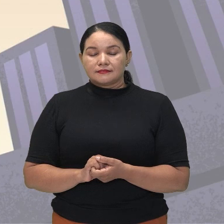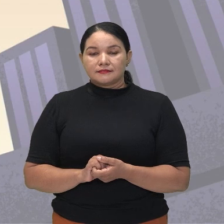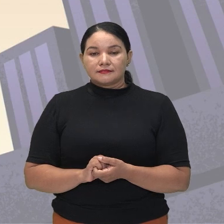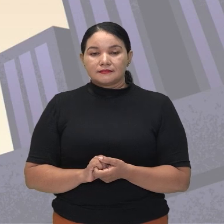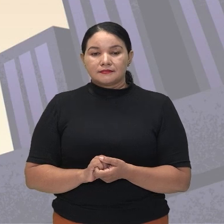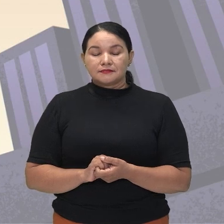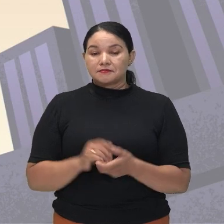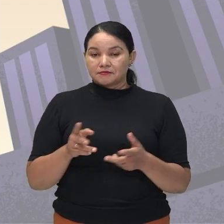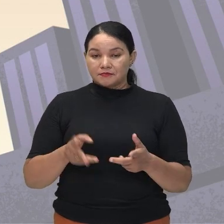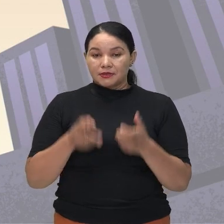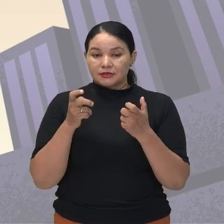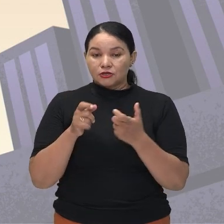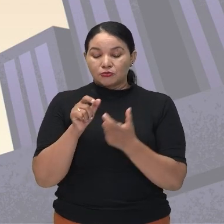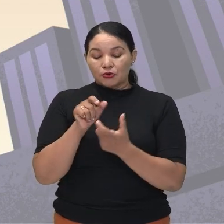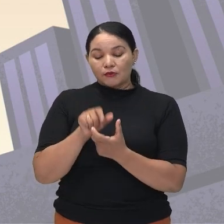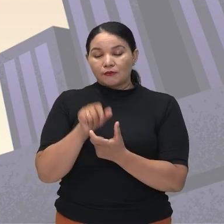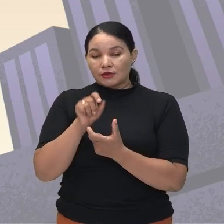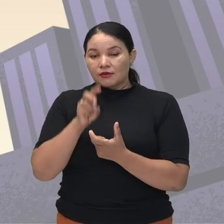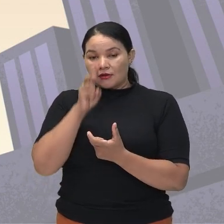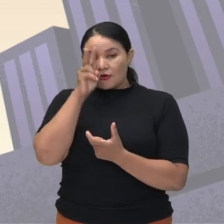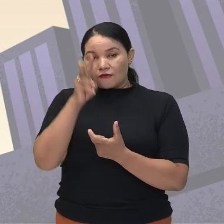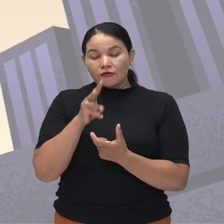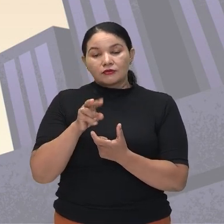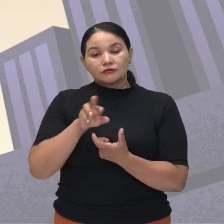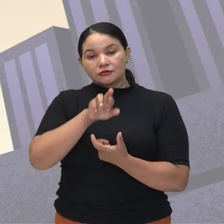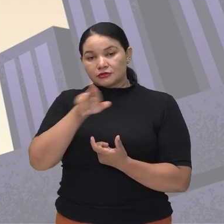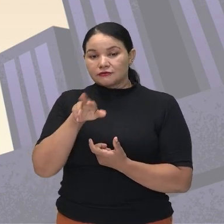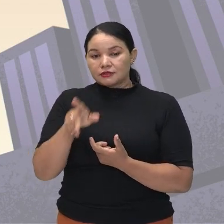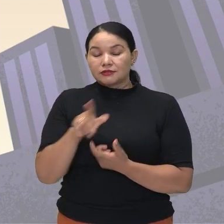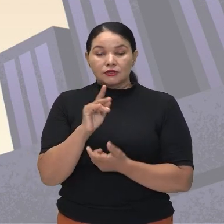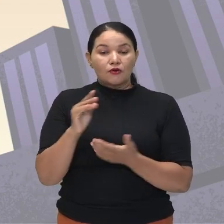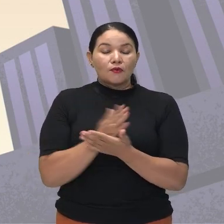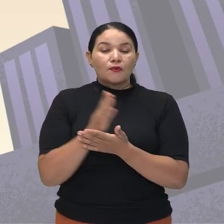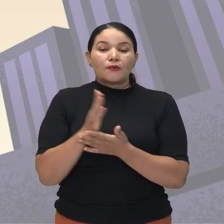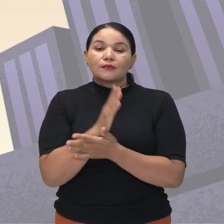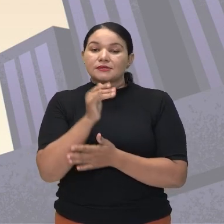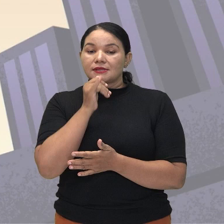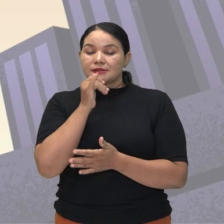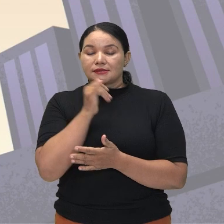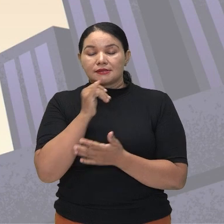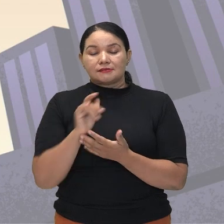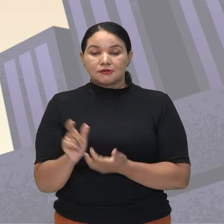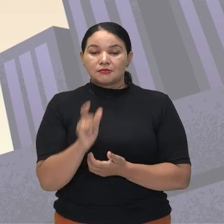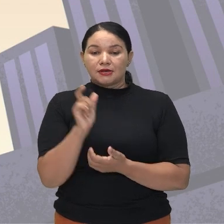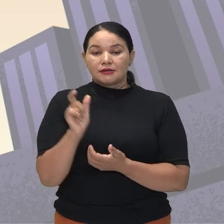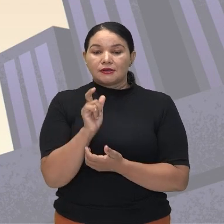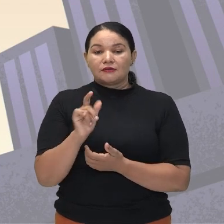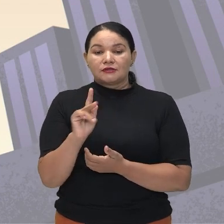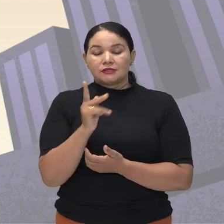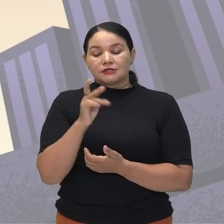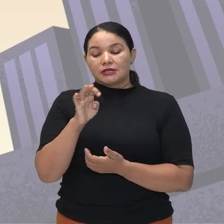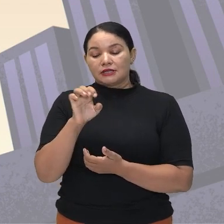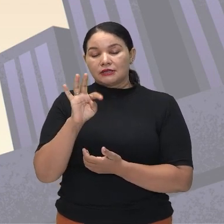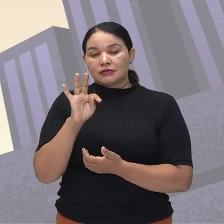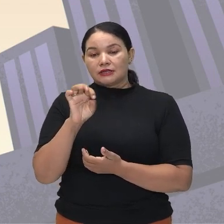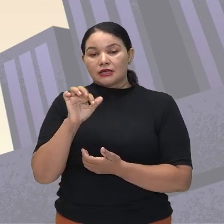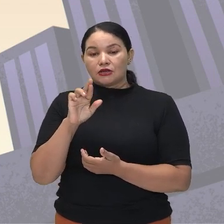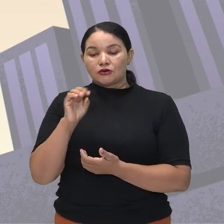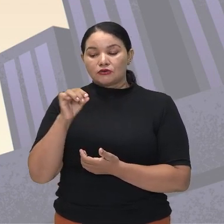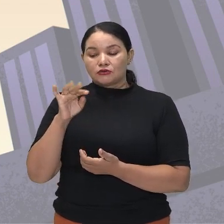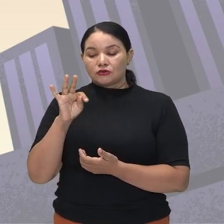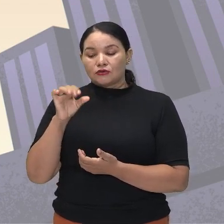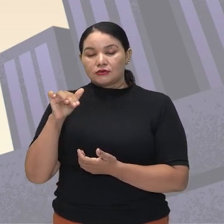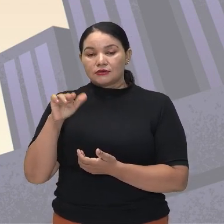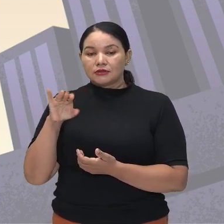no espanhol. Então, isso aqui são exemplos de palavras heterotônicas, Aquele conceito de mudança